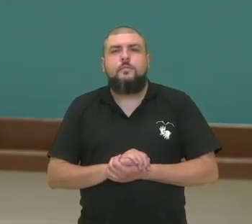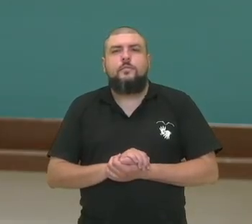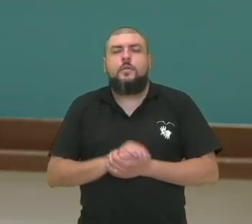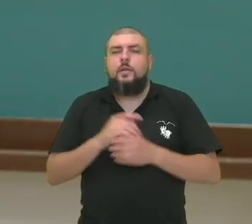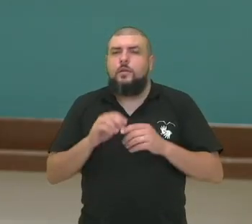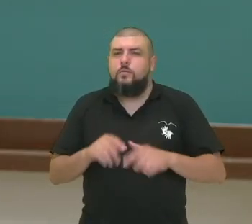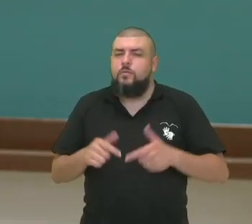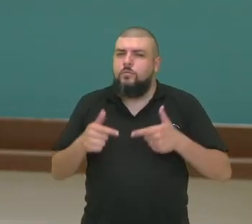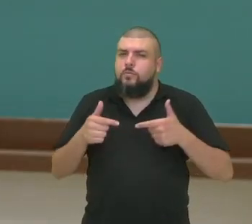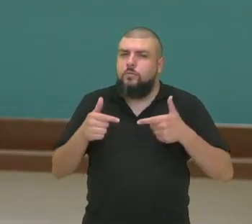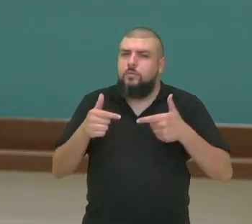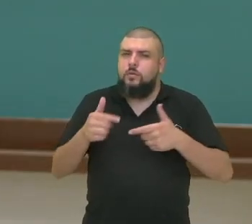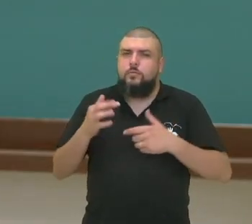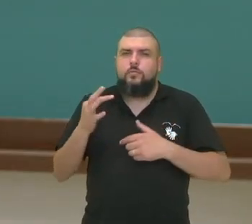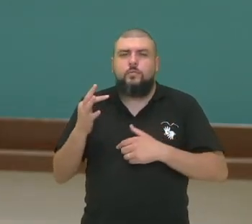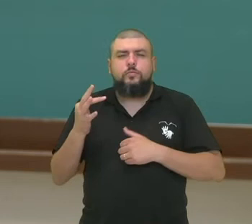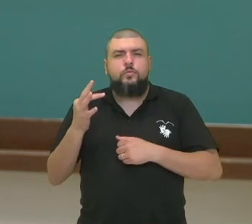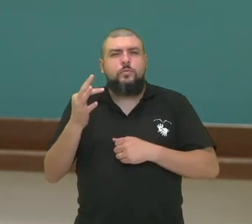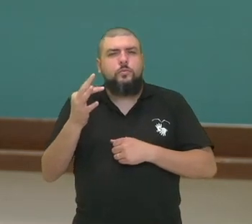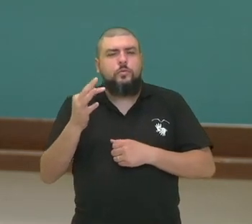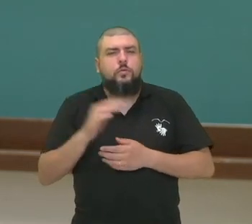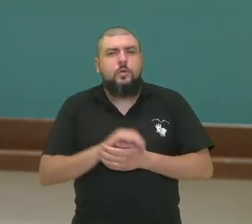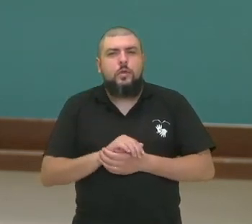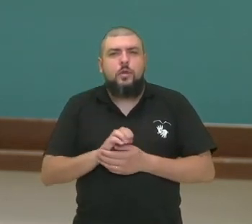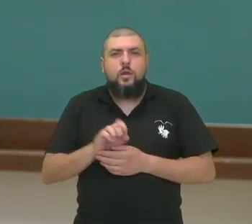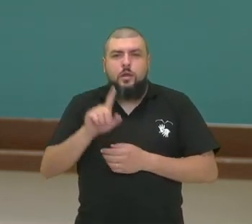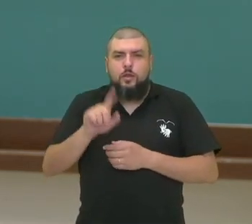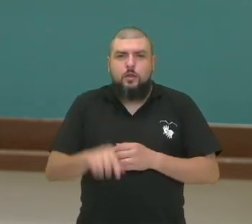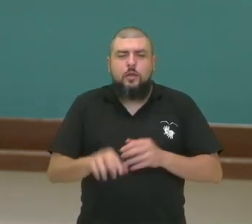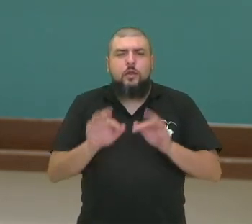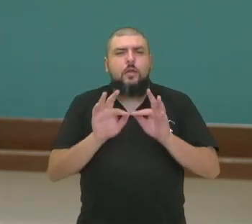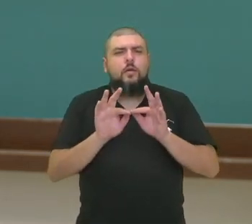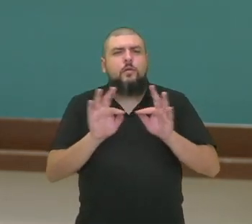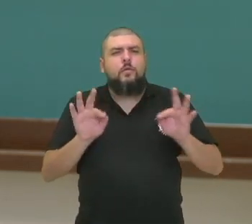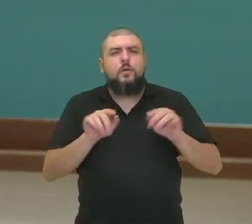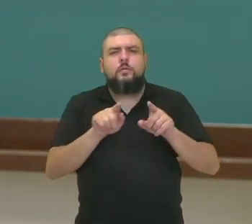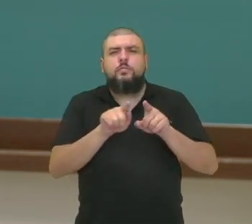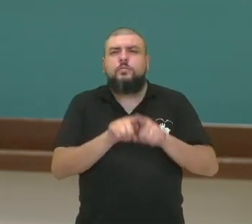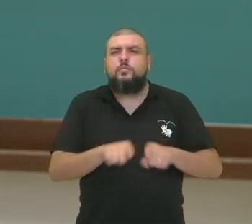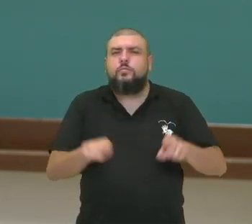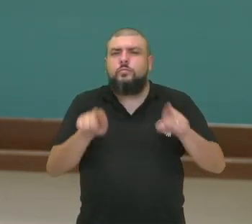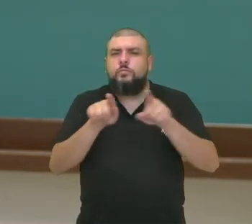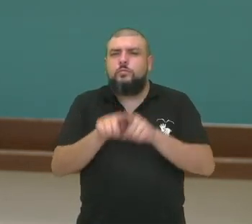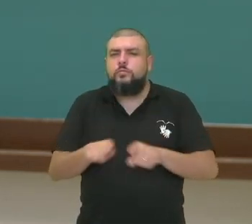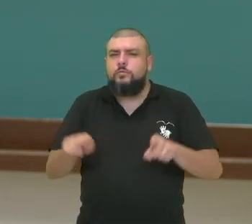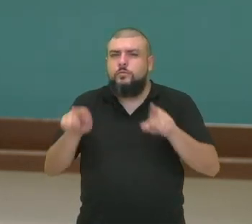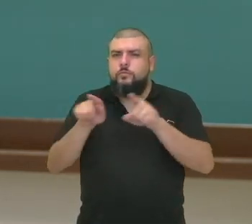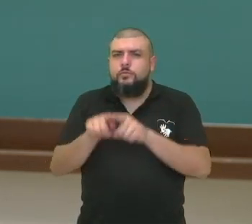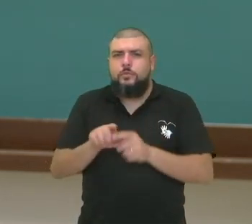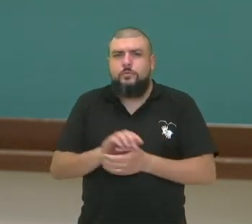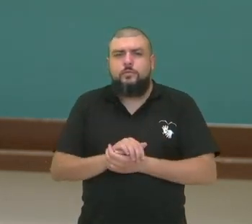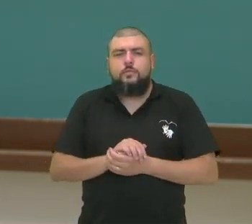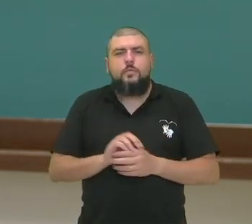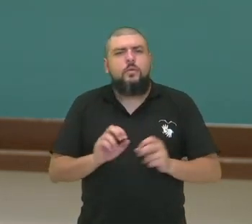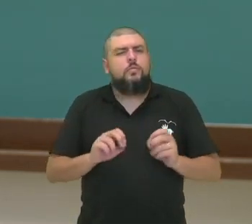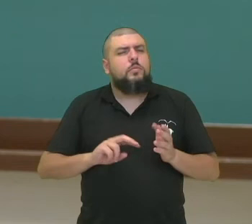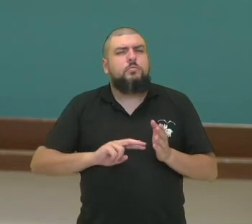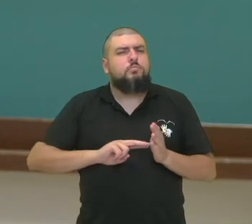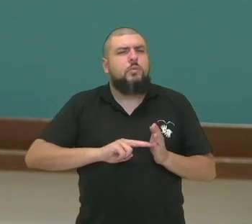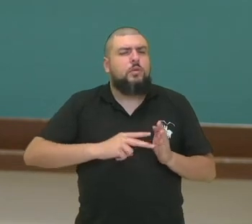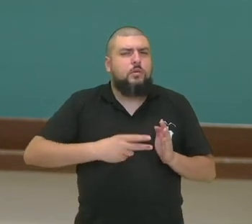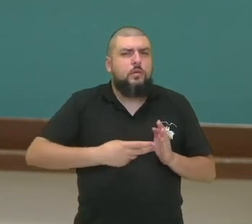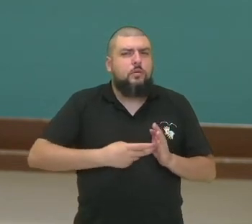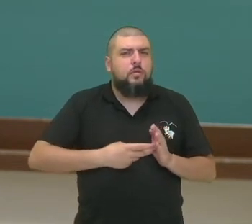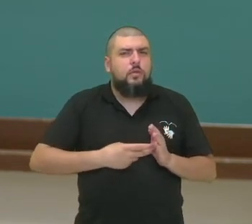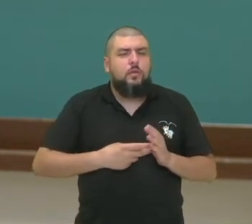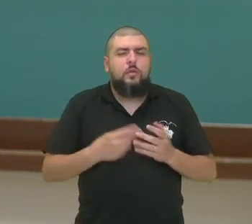porvir. Essas são frases que se repetem. O que será que ela significa? Então a gente já tem um gostinho aí de como o